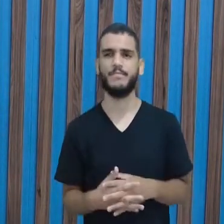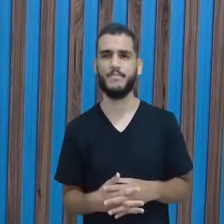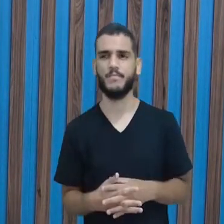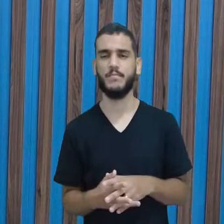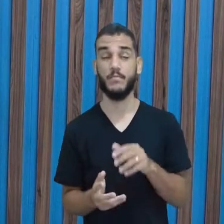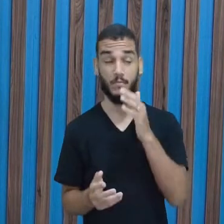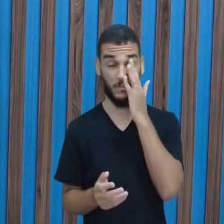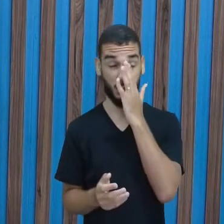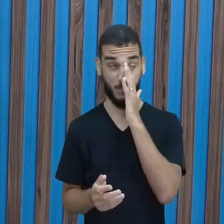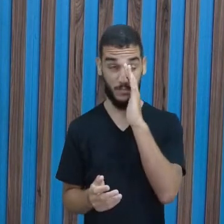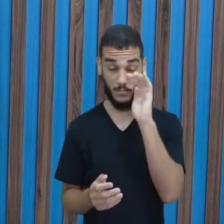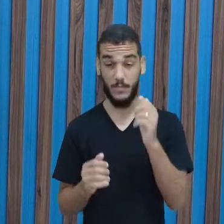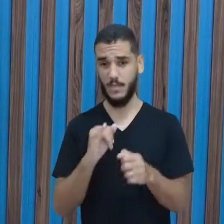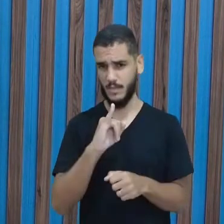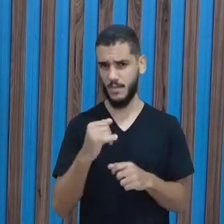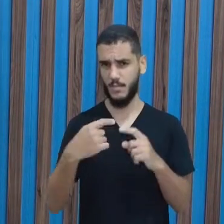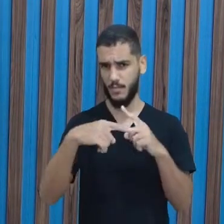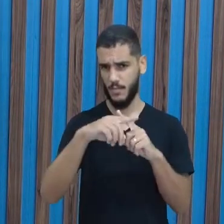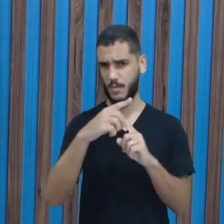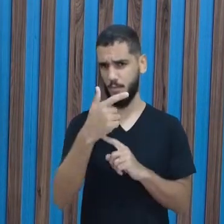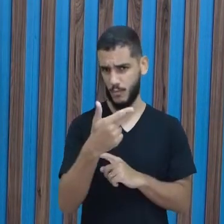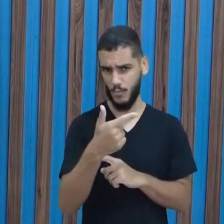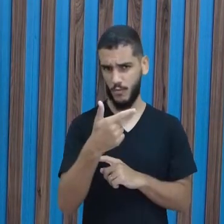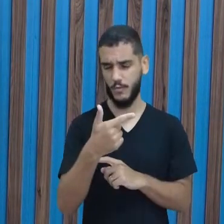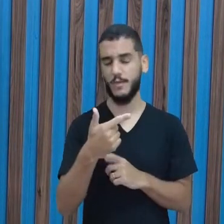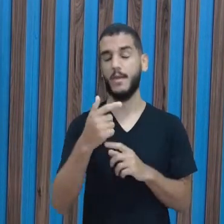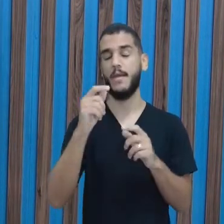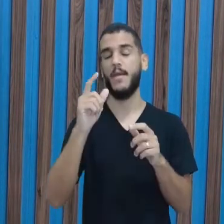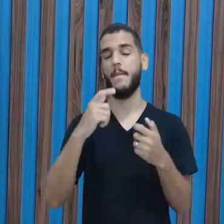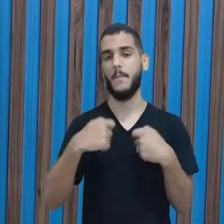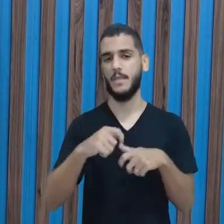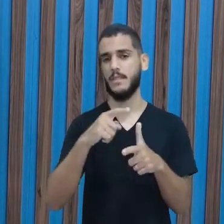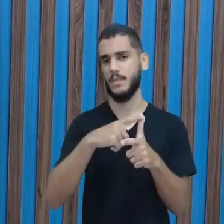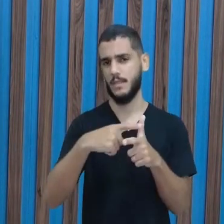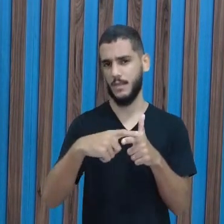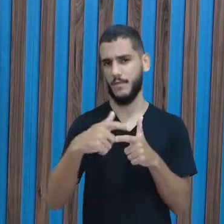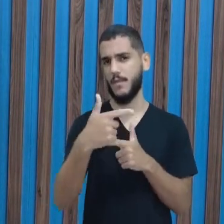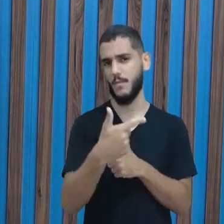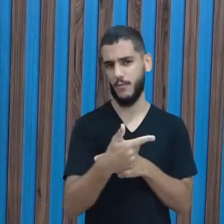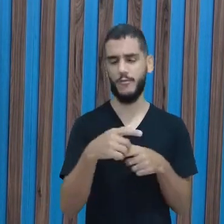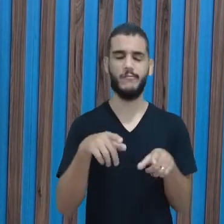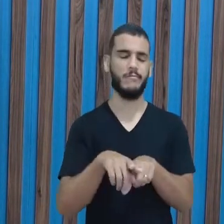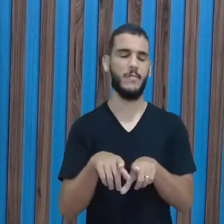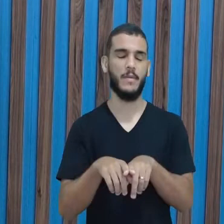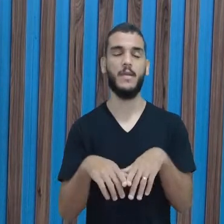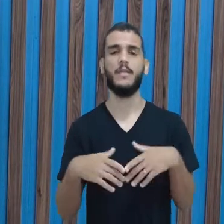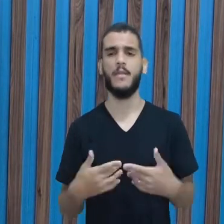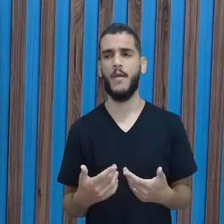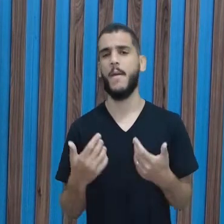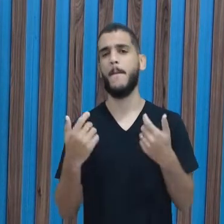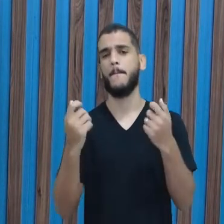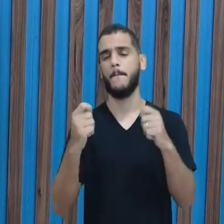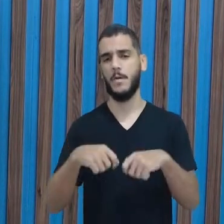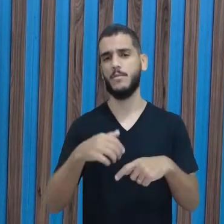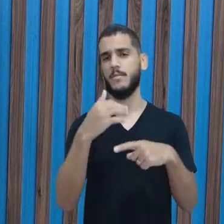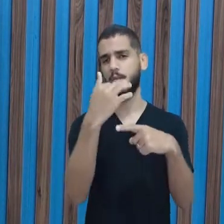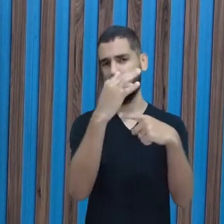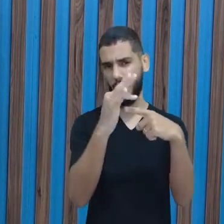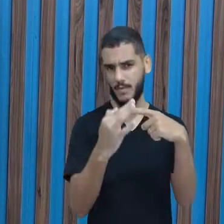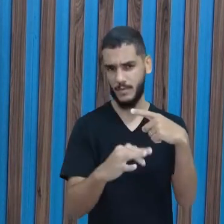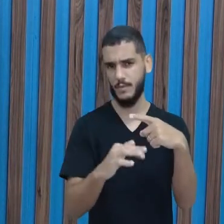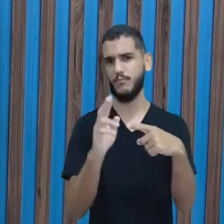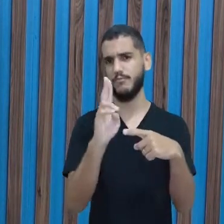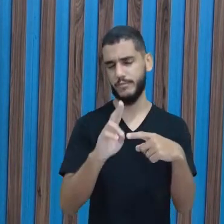eu vou dividir por 2. Podia ser um número fracionado? Poderia, mas